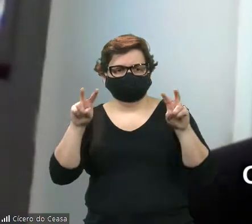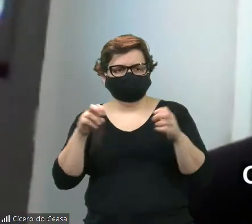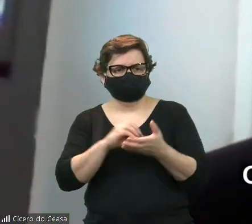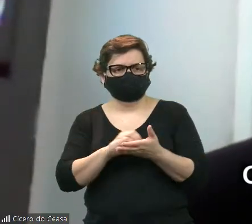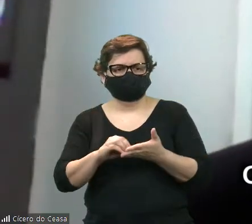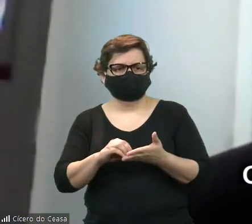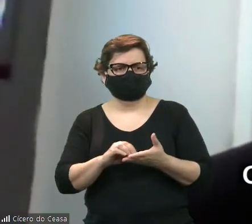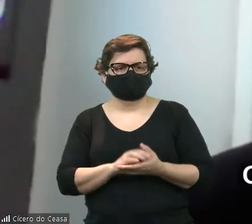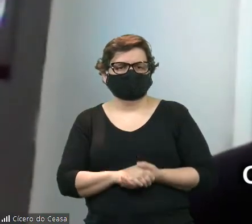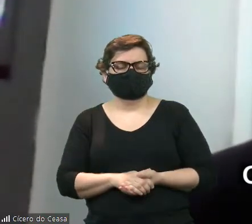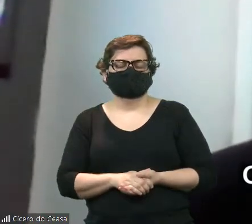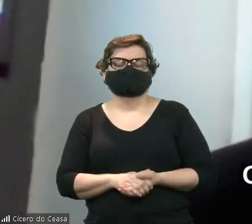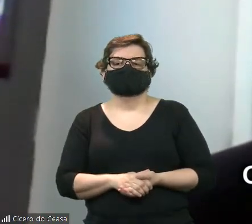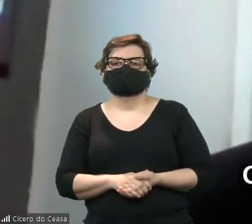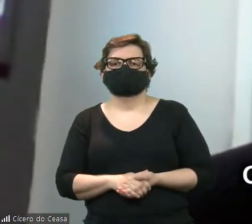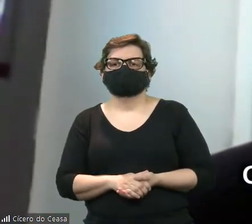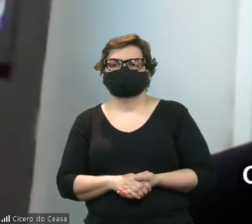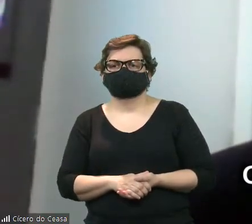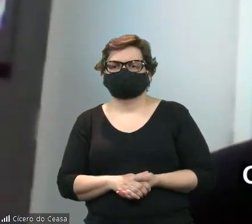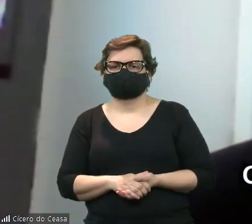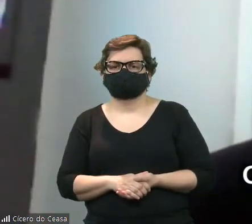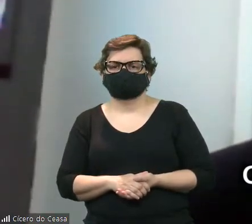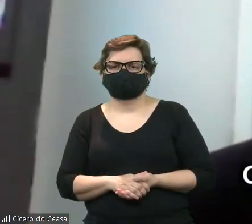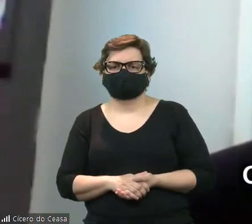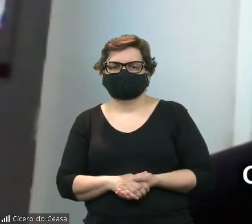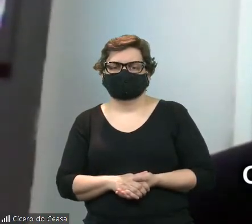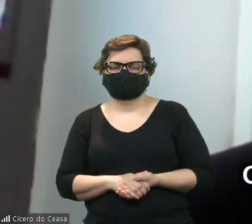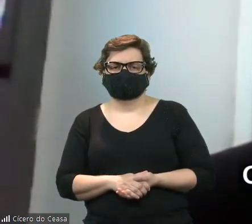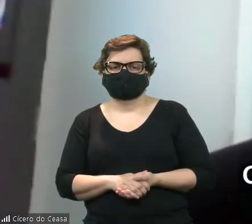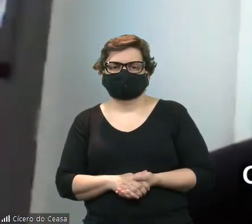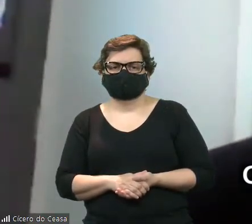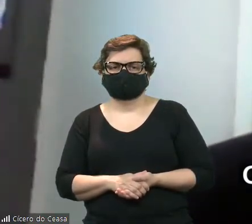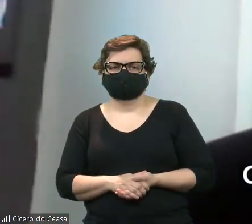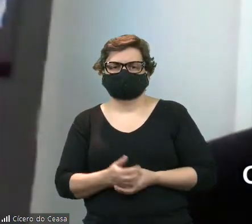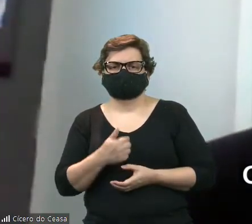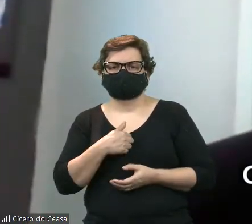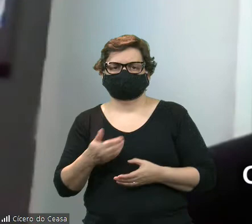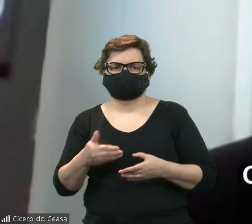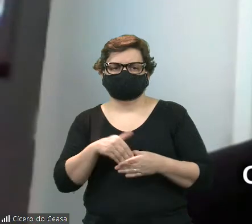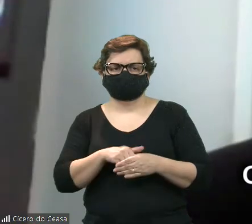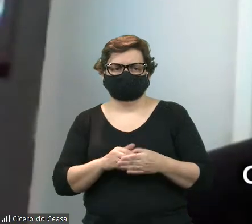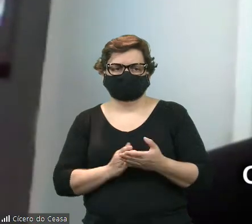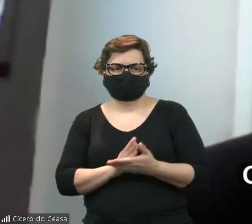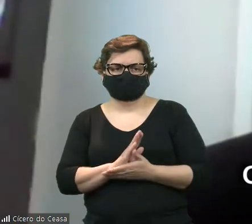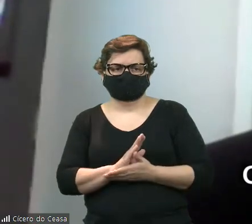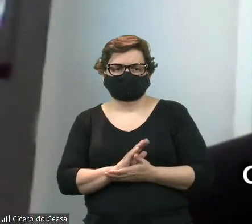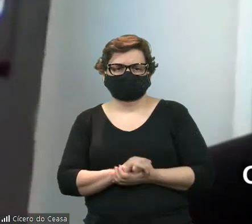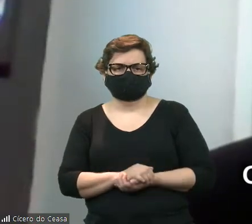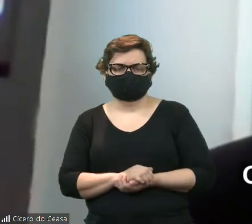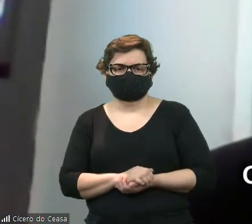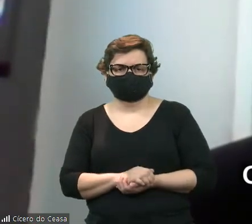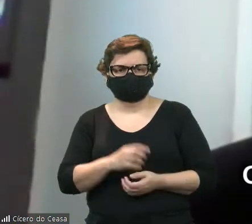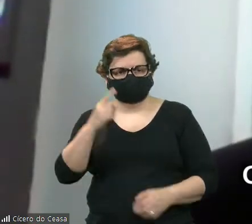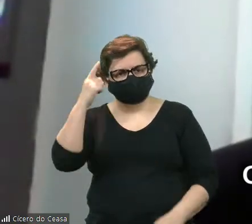no que for favorável ou desfavorável. Eu votarei favorável e achando que